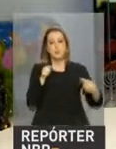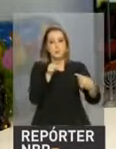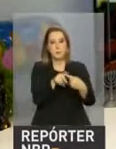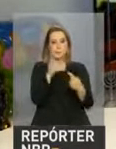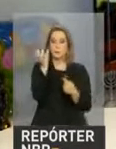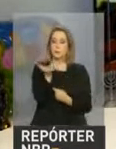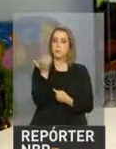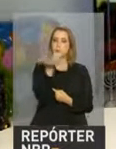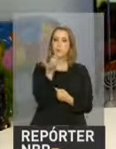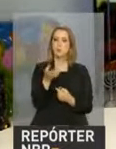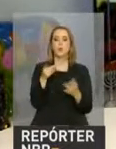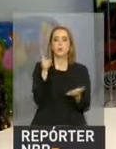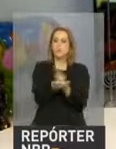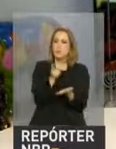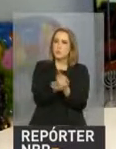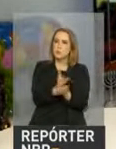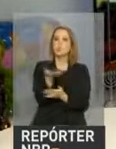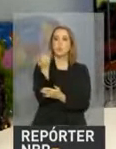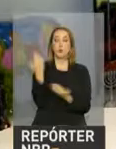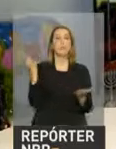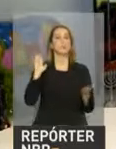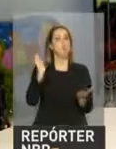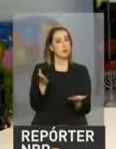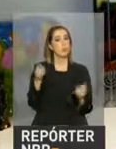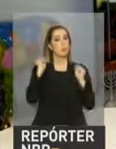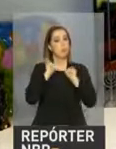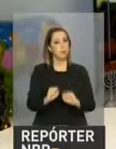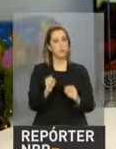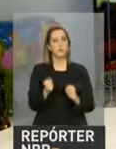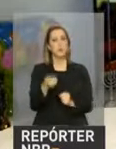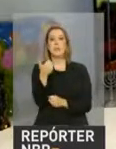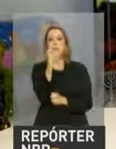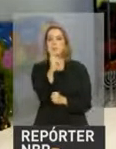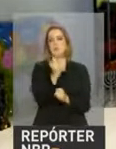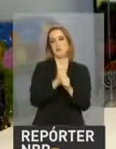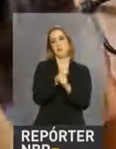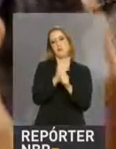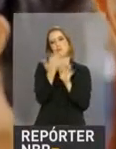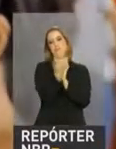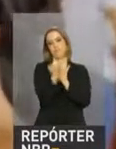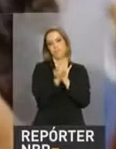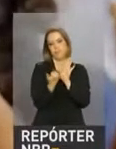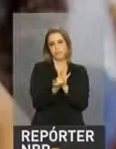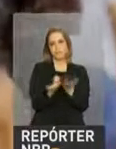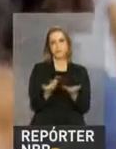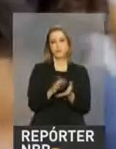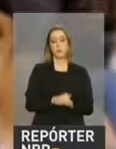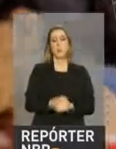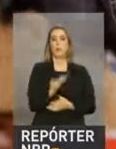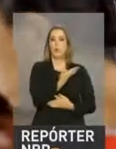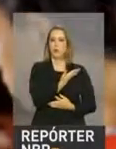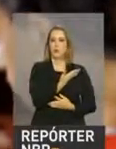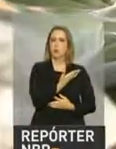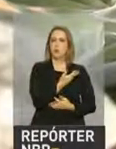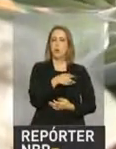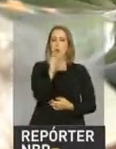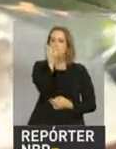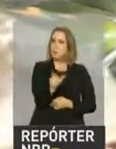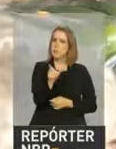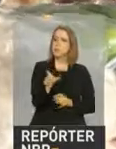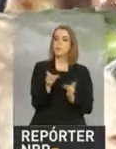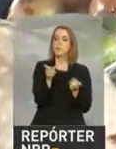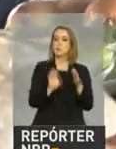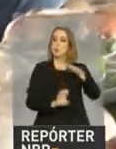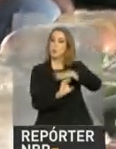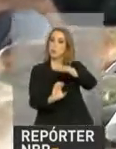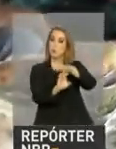visa atingir o mesmo objetivo que não atingimos agora a depois de 15 anos do programa de resíduos e o empresário valdemir dutra que está sempre comprando